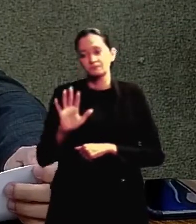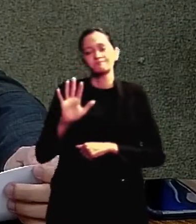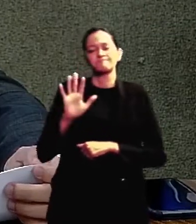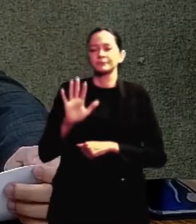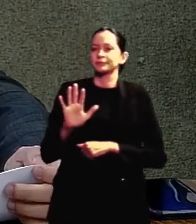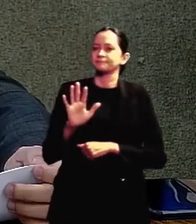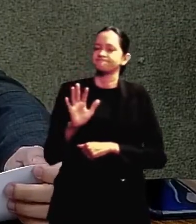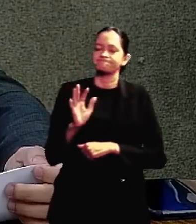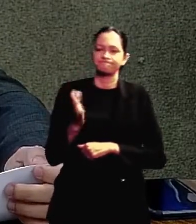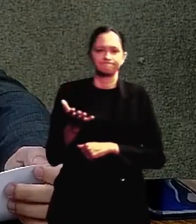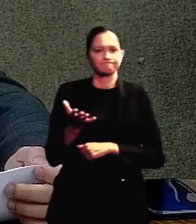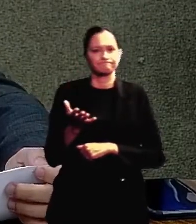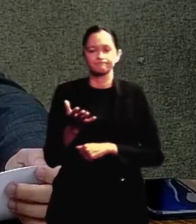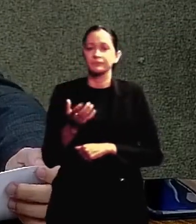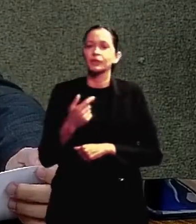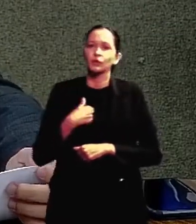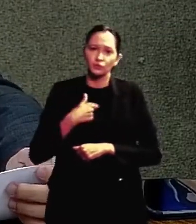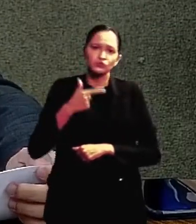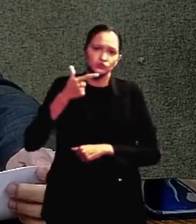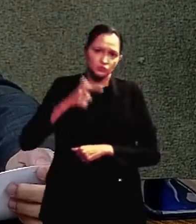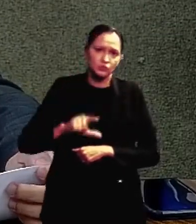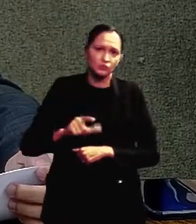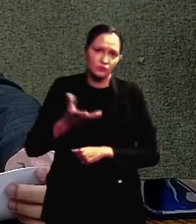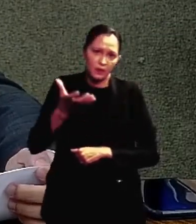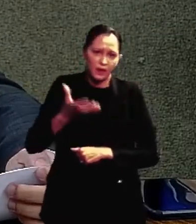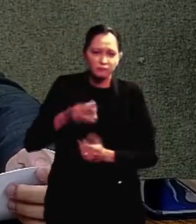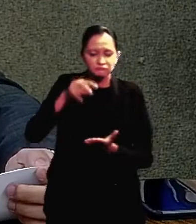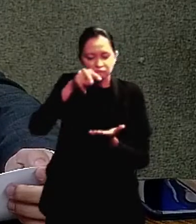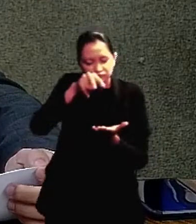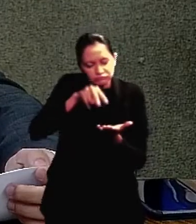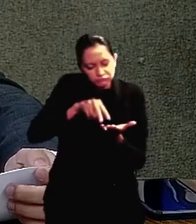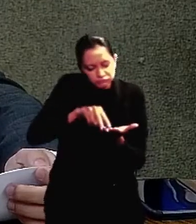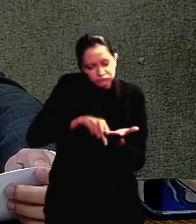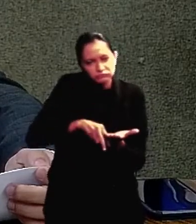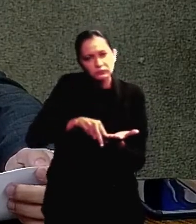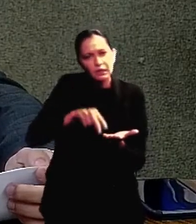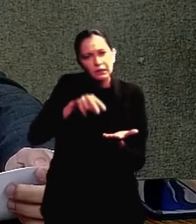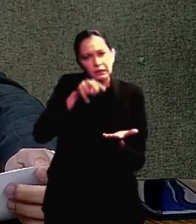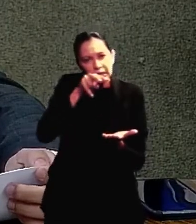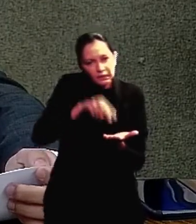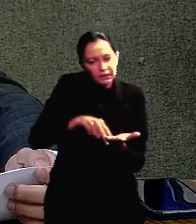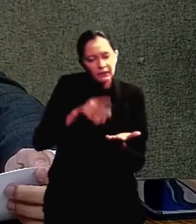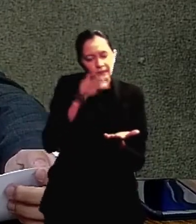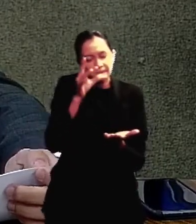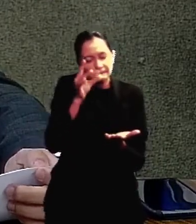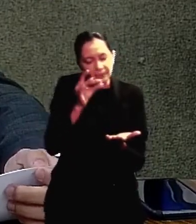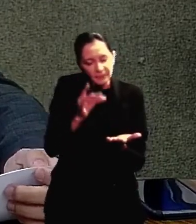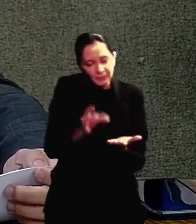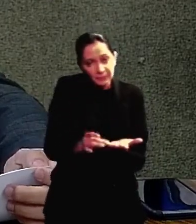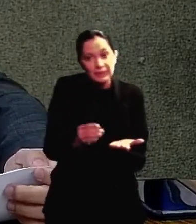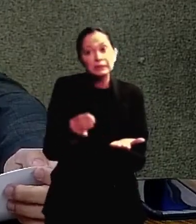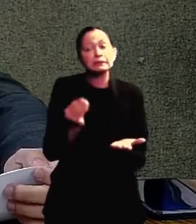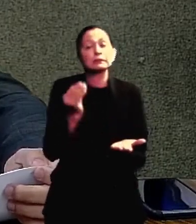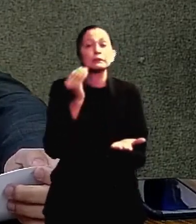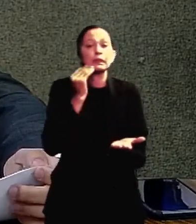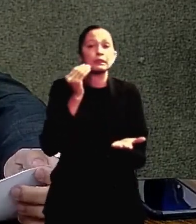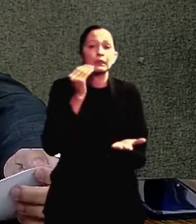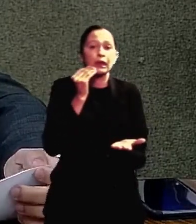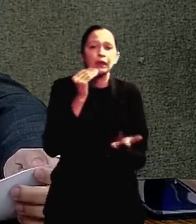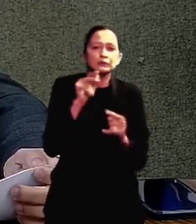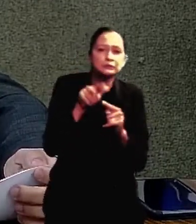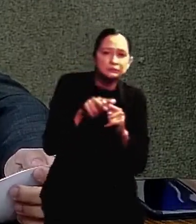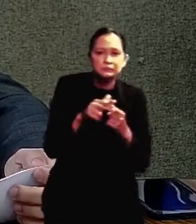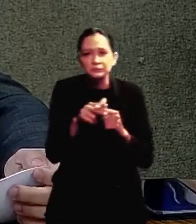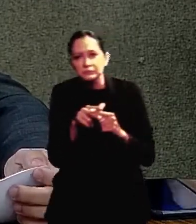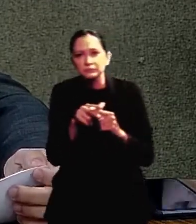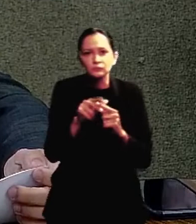vou pedir novamente as vistas até para tentar, de alguma forma, corrigir o projeto ou emendar no sentido que